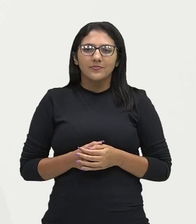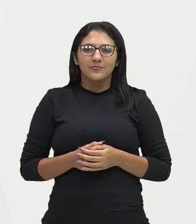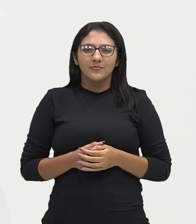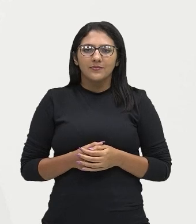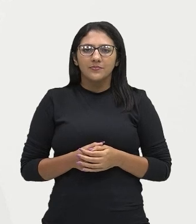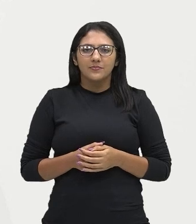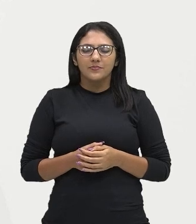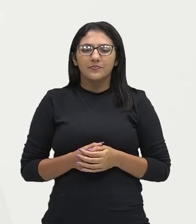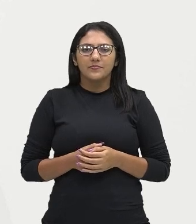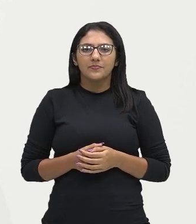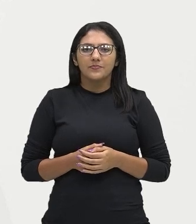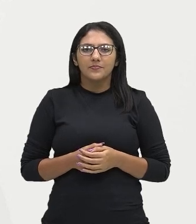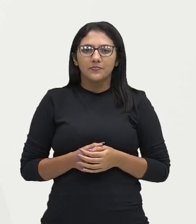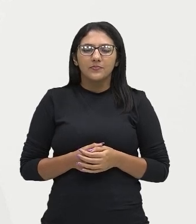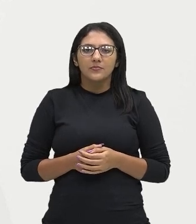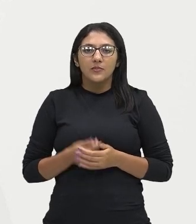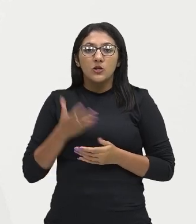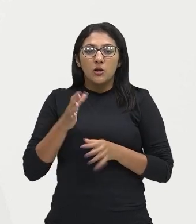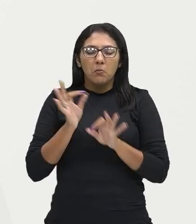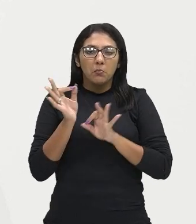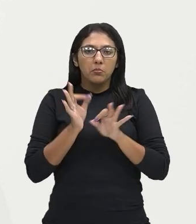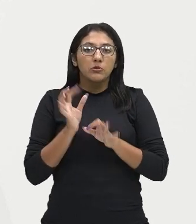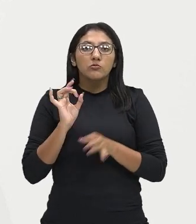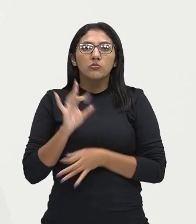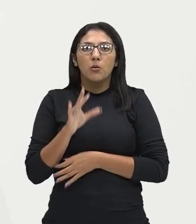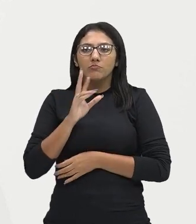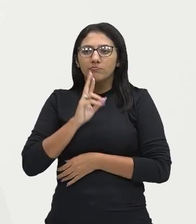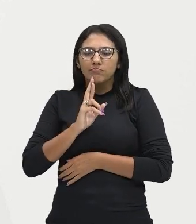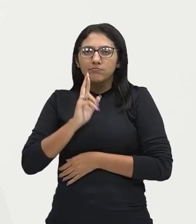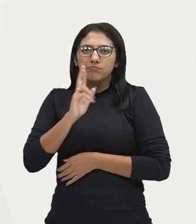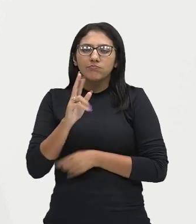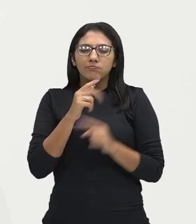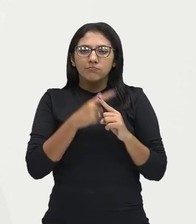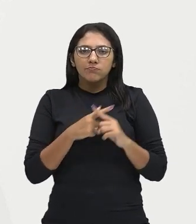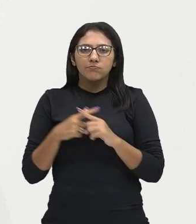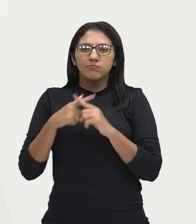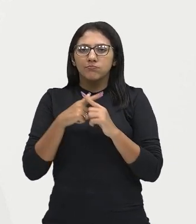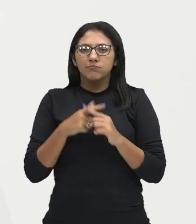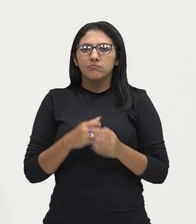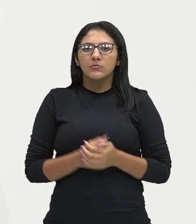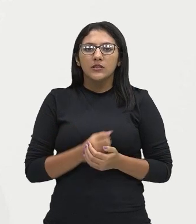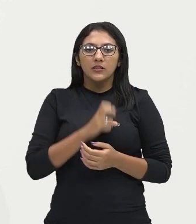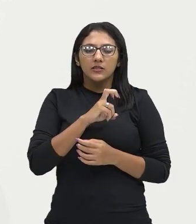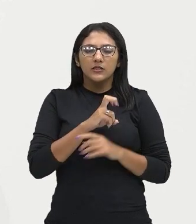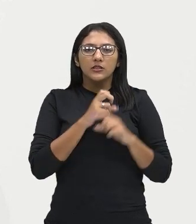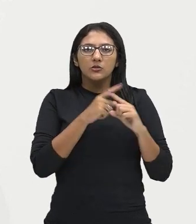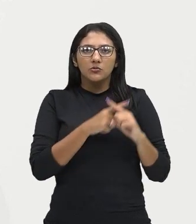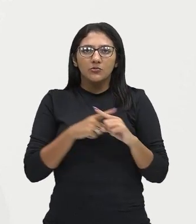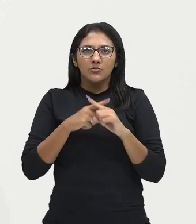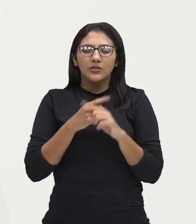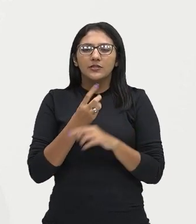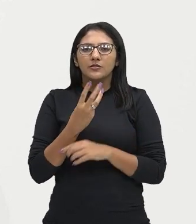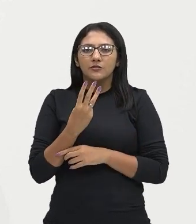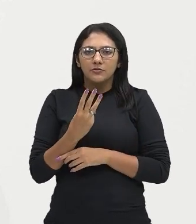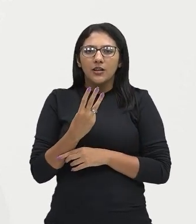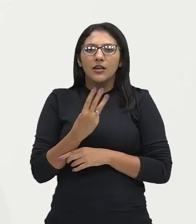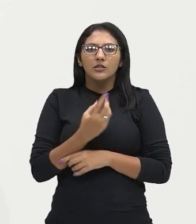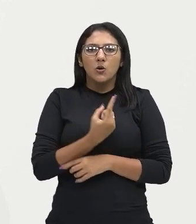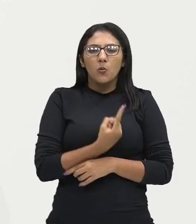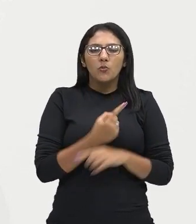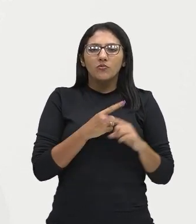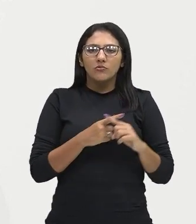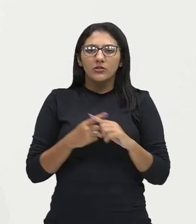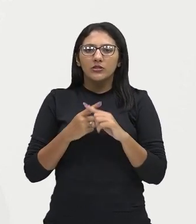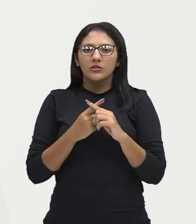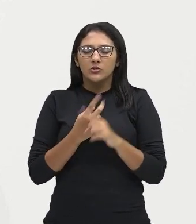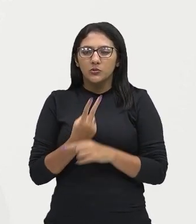2. Dito isto, agora é só multiplicar. O numerador vezes numerador, denominador vezes denominador. 5 vezes